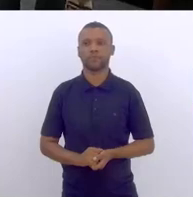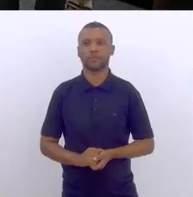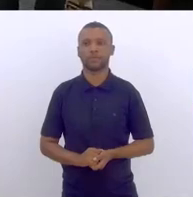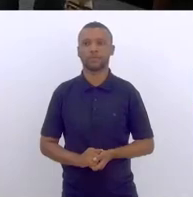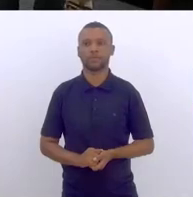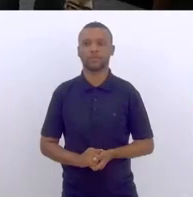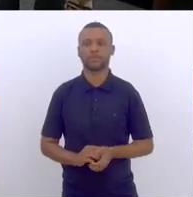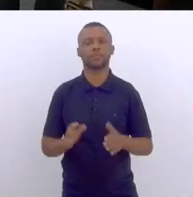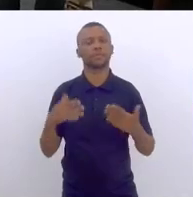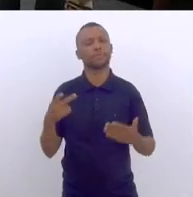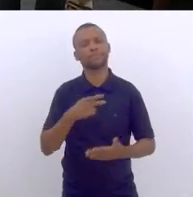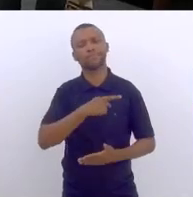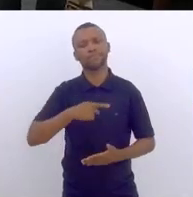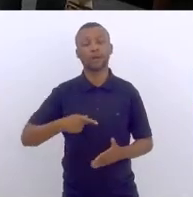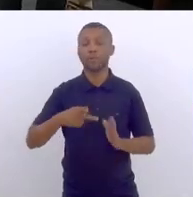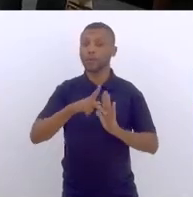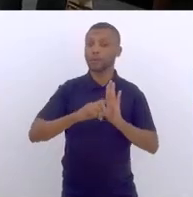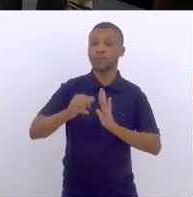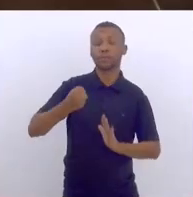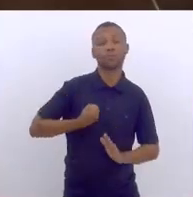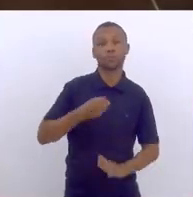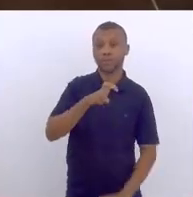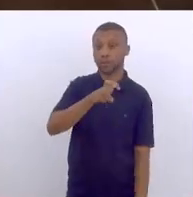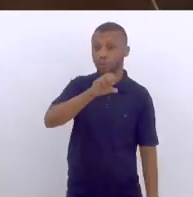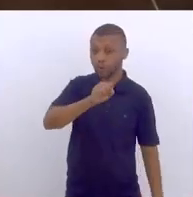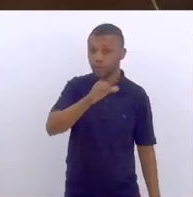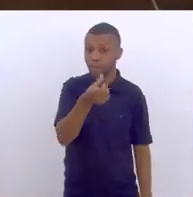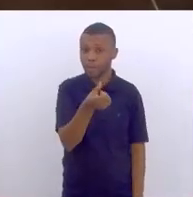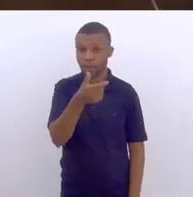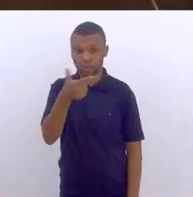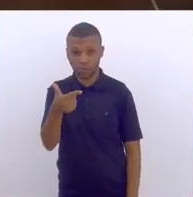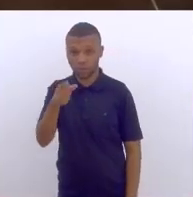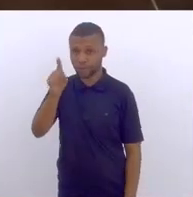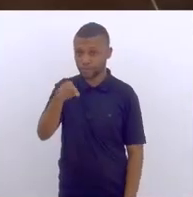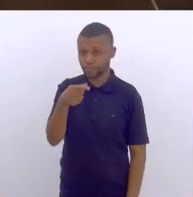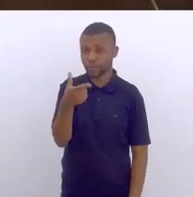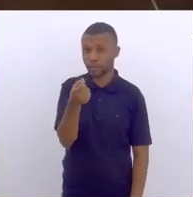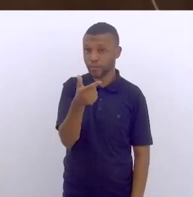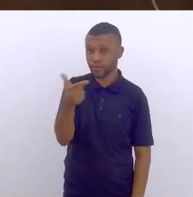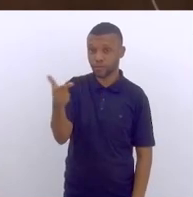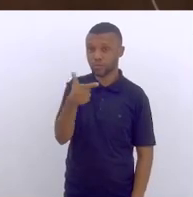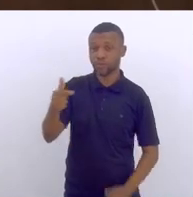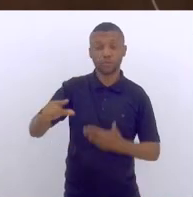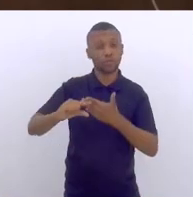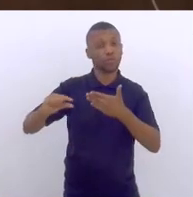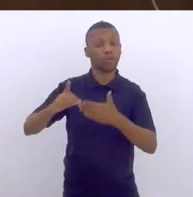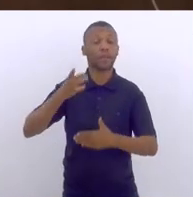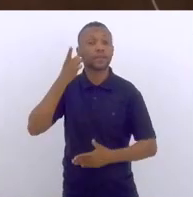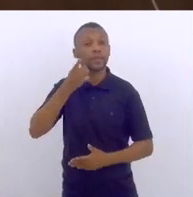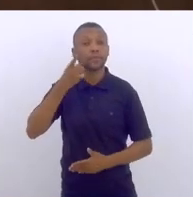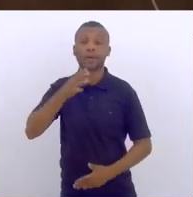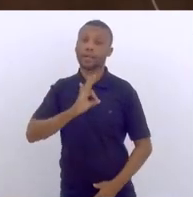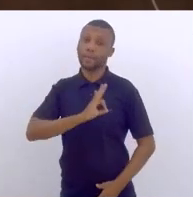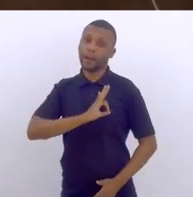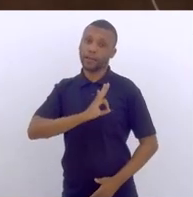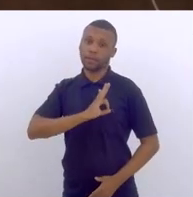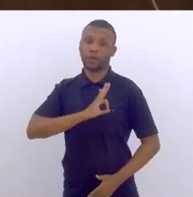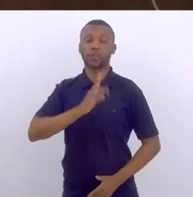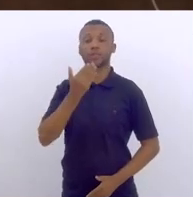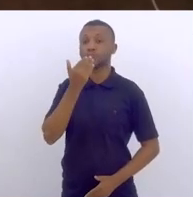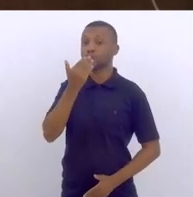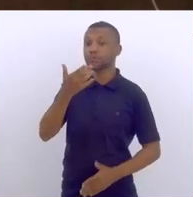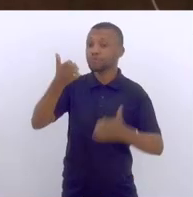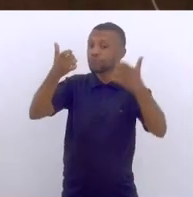Senhor presidente, projeto de lei 5862 de 22, de autoria da deputada Marta Rocha, que